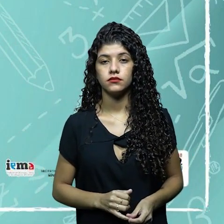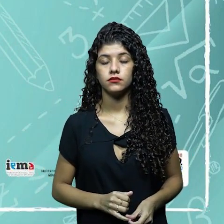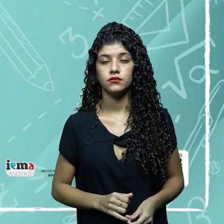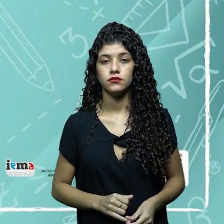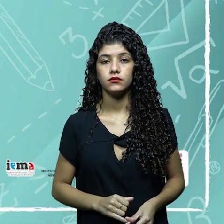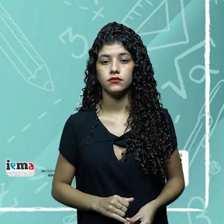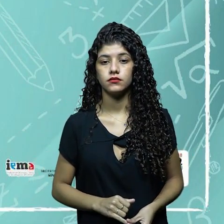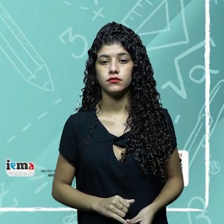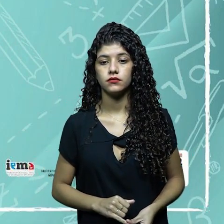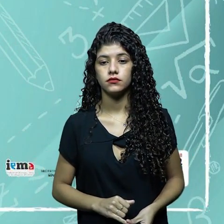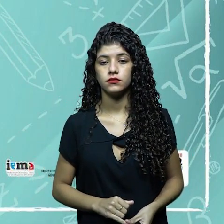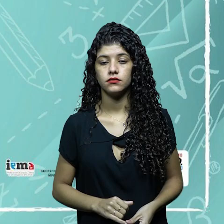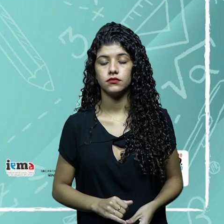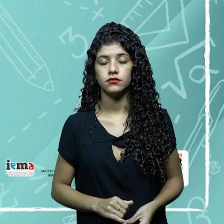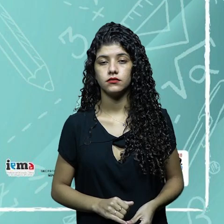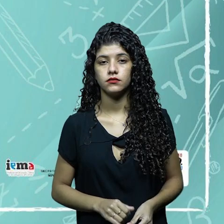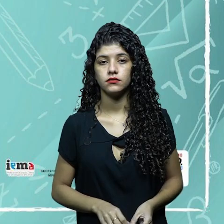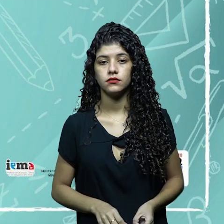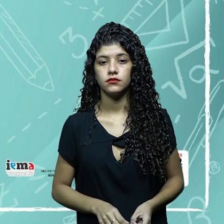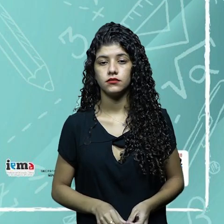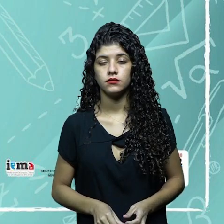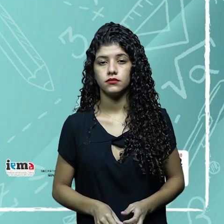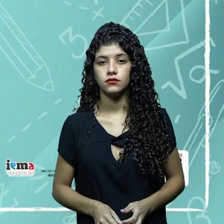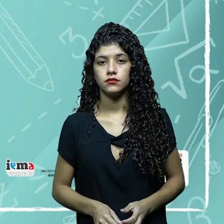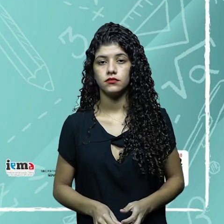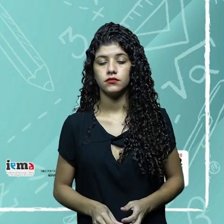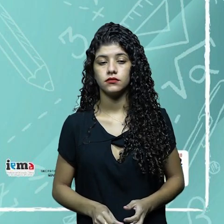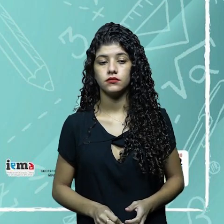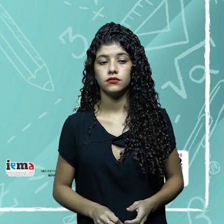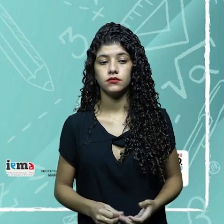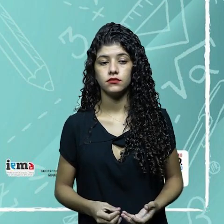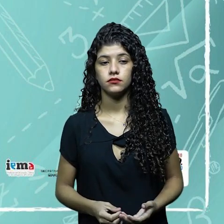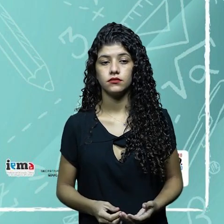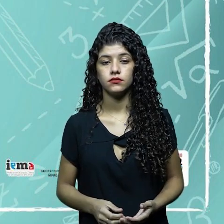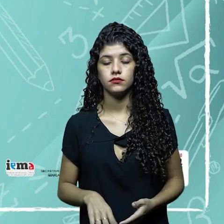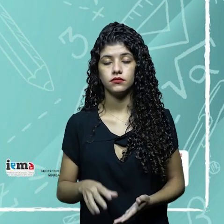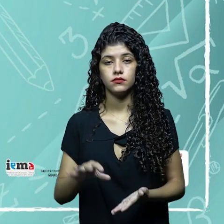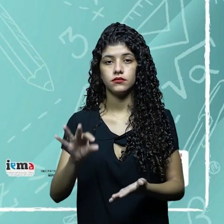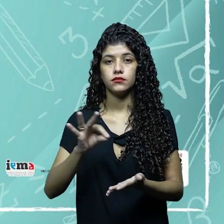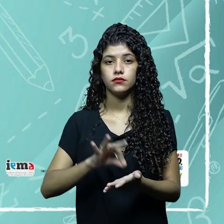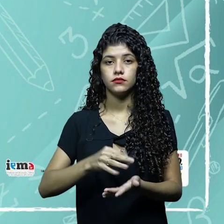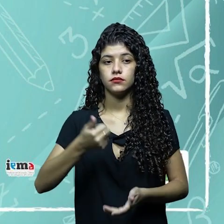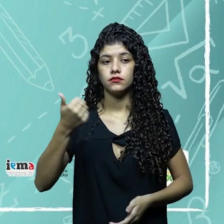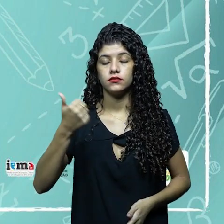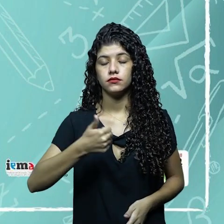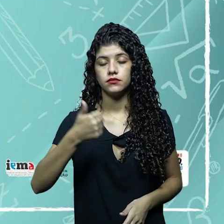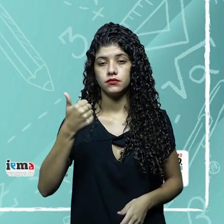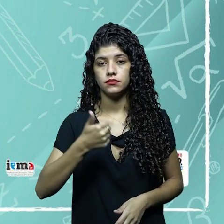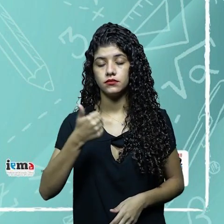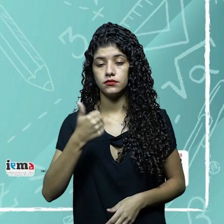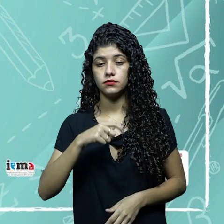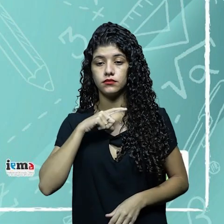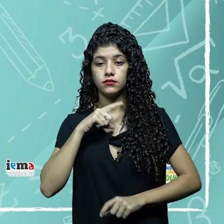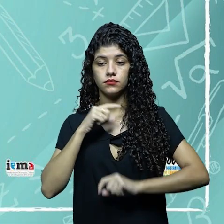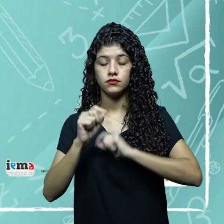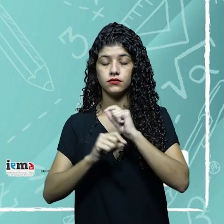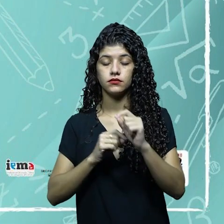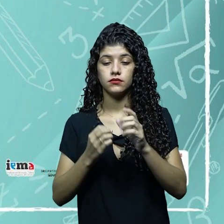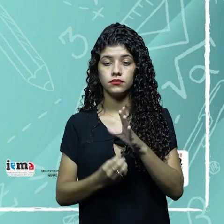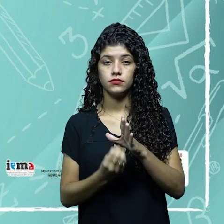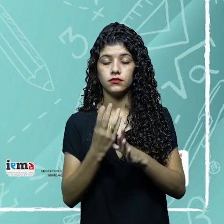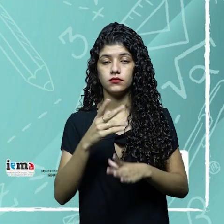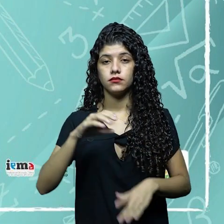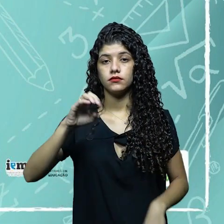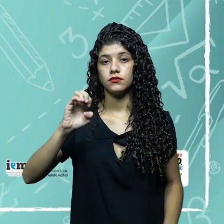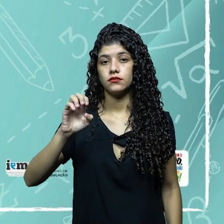alguma forma você precisa especificar. Essa do centro, essa primeira aí, né, ela cria uma